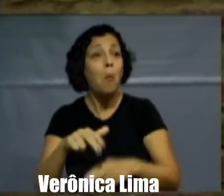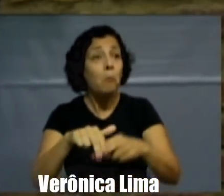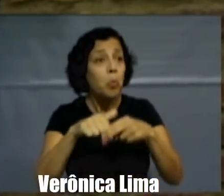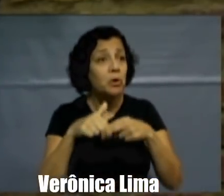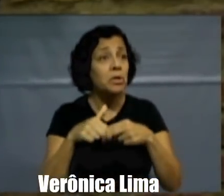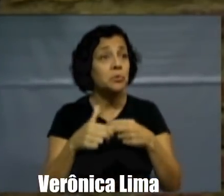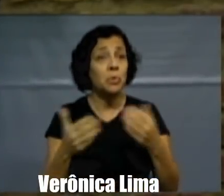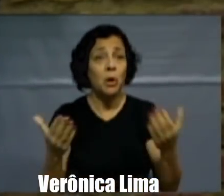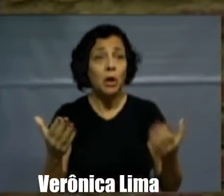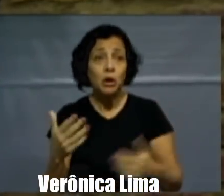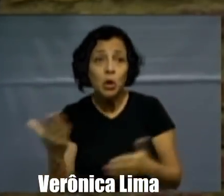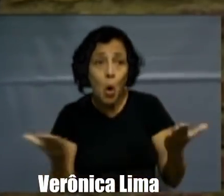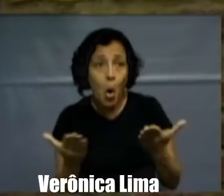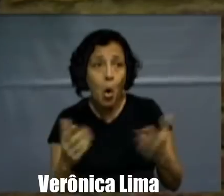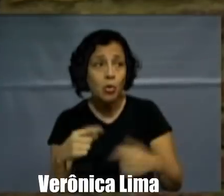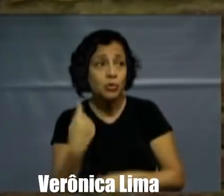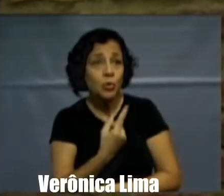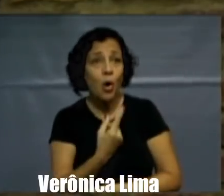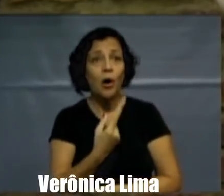coisas